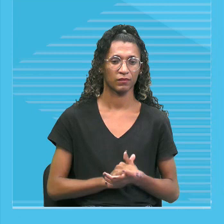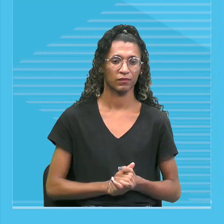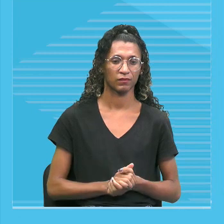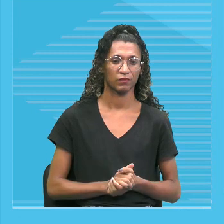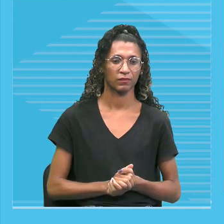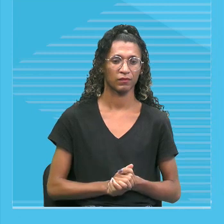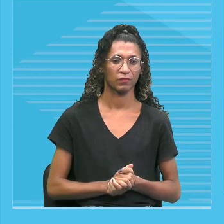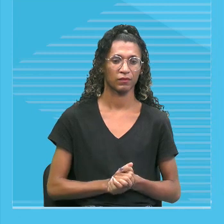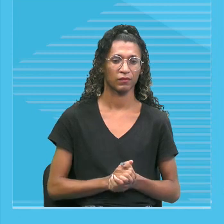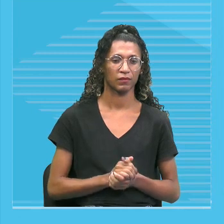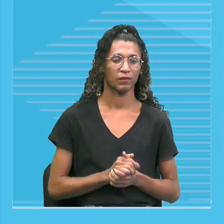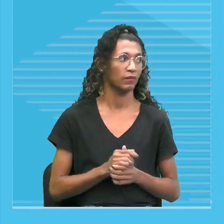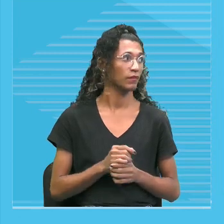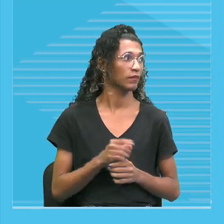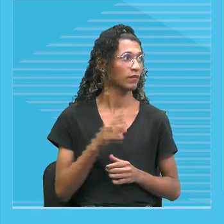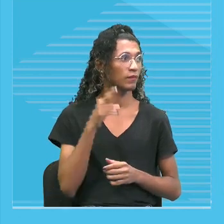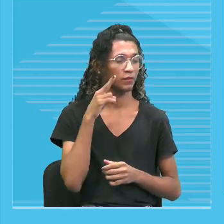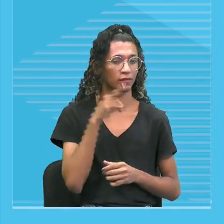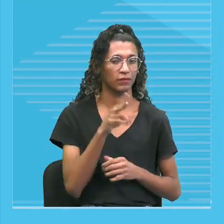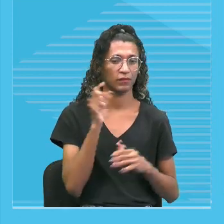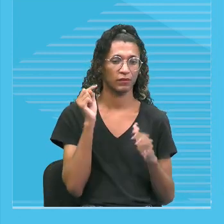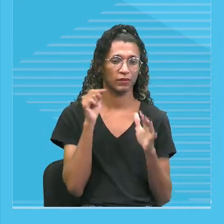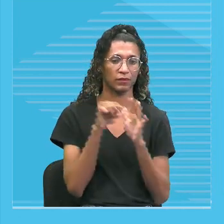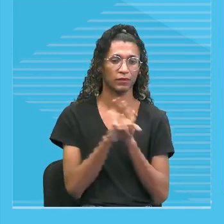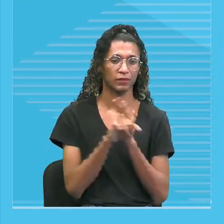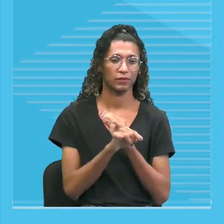vejo a questão da tradução